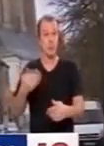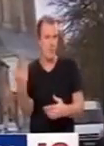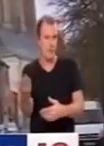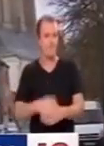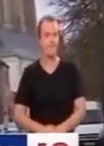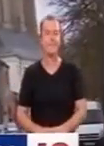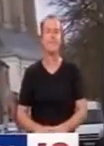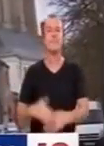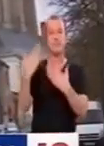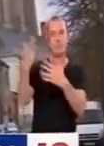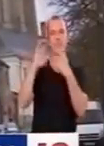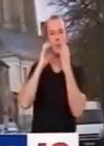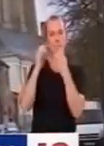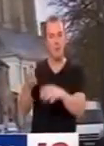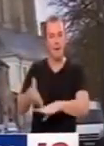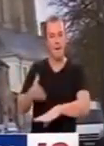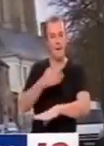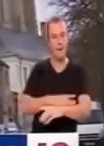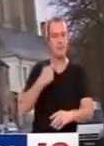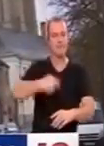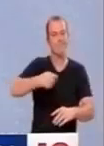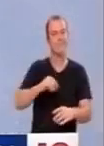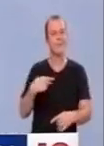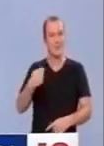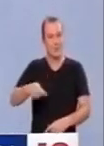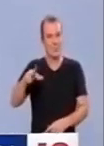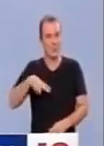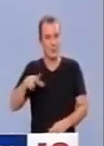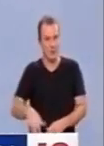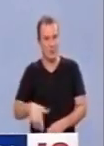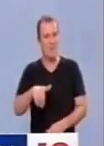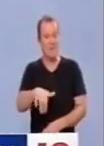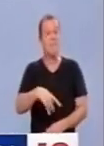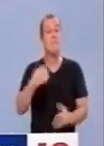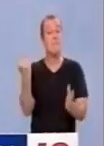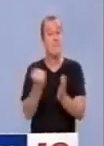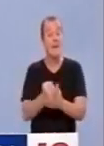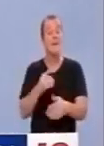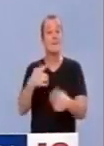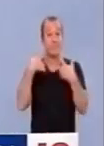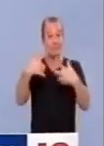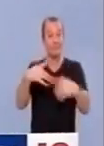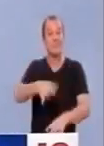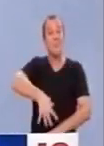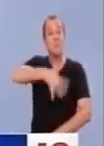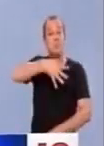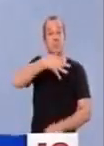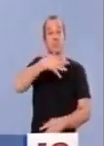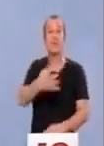homenagem a Soares, em vésperas da presidência portuguesa, que será assinalada pela visita e discurso